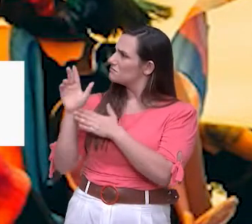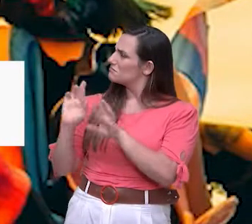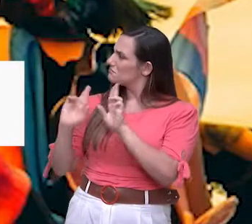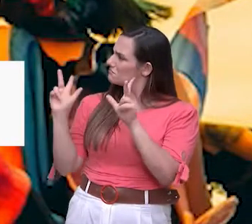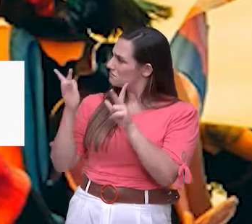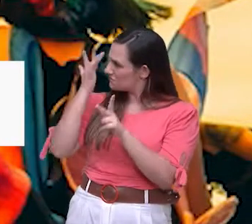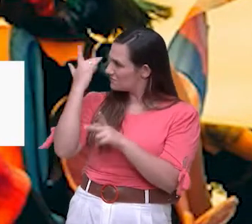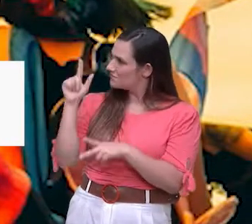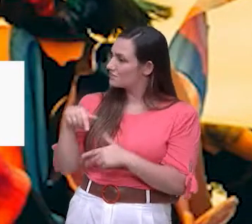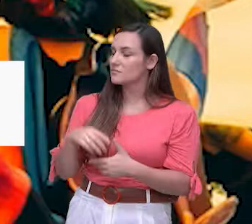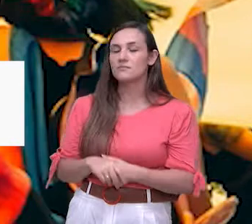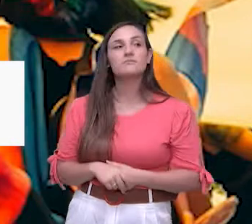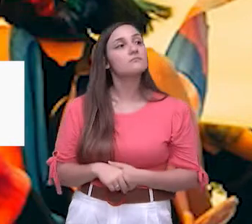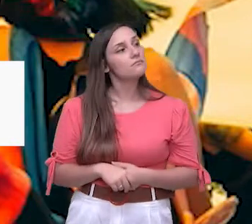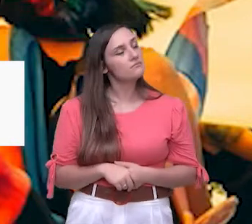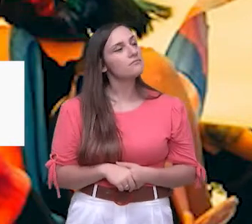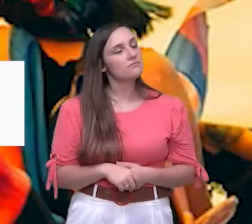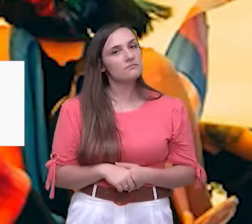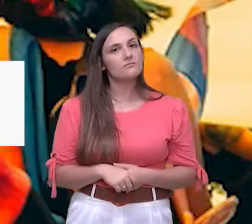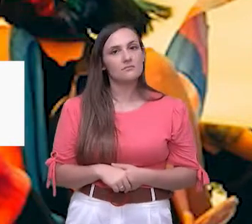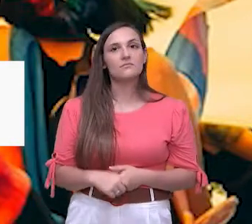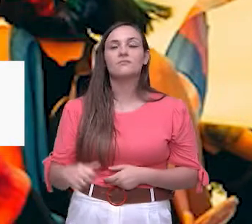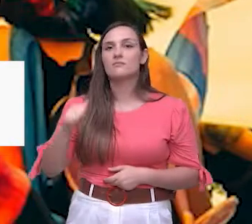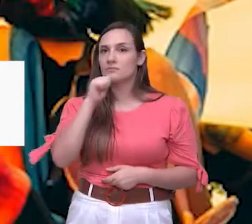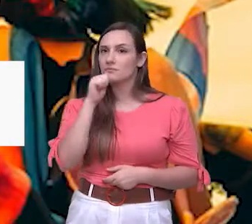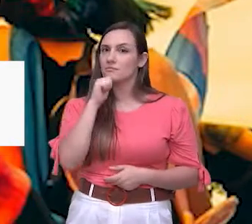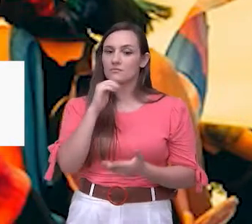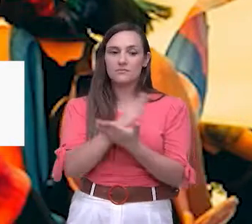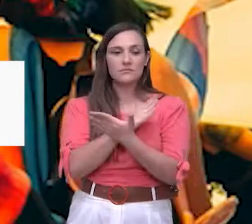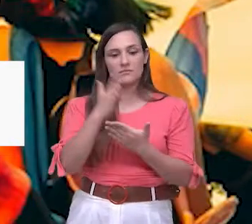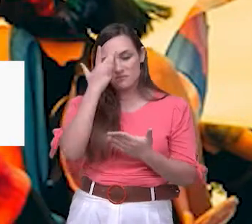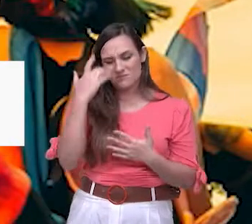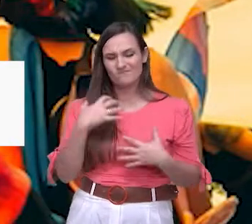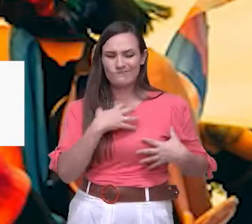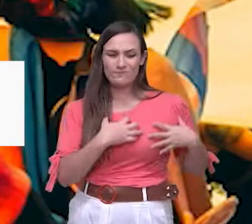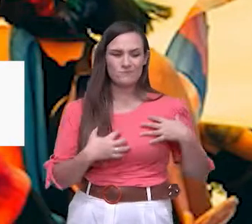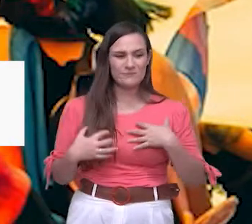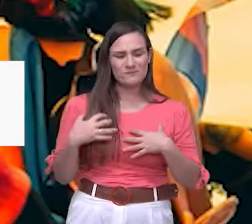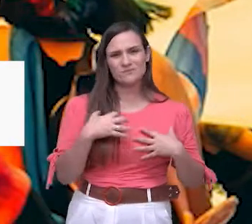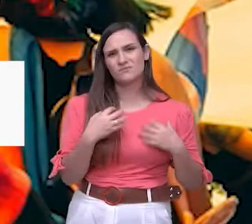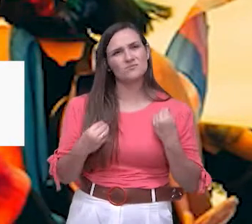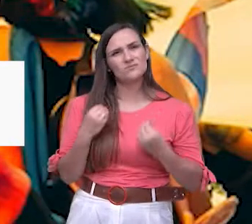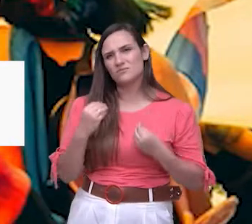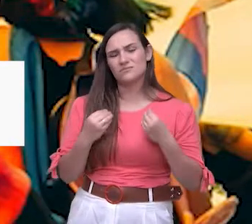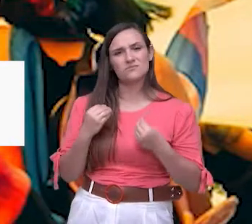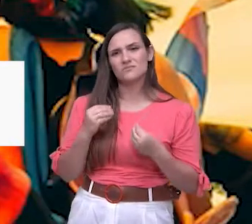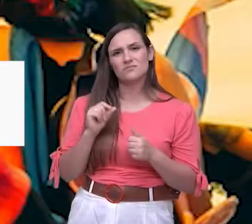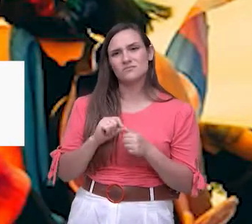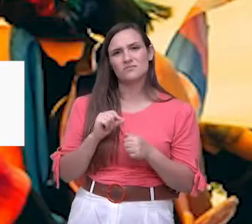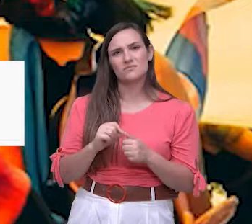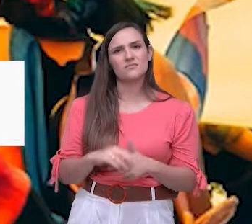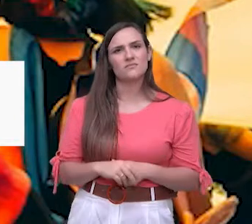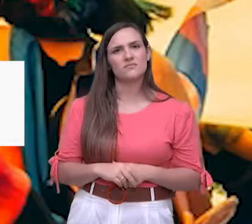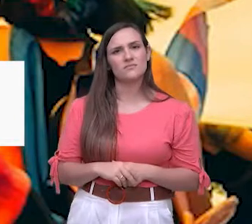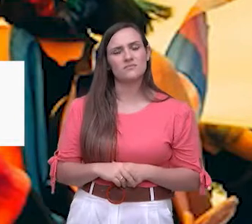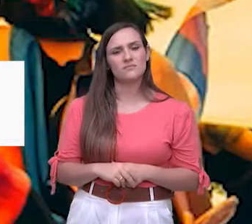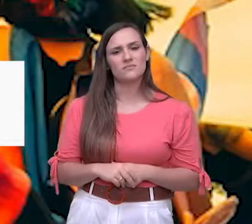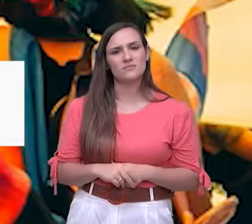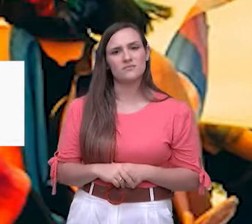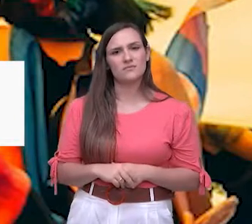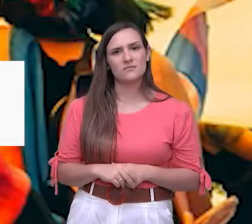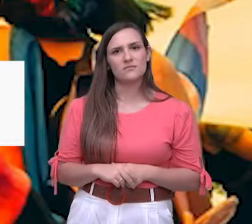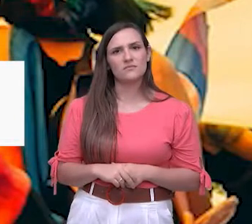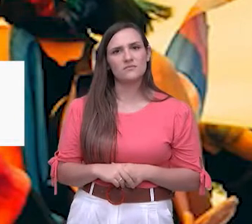acaba percebendo que ainda incomoda né como que lidam com isso como que você